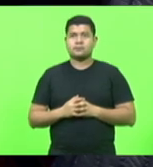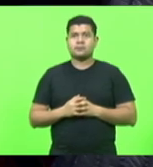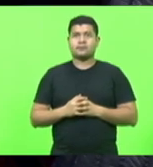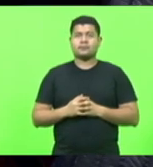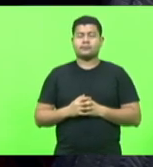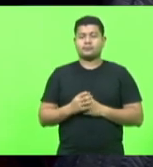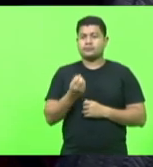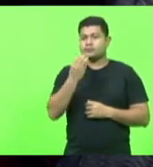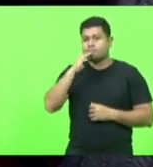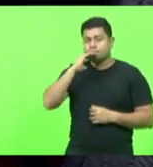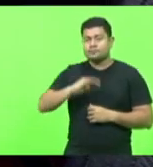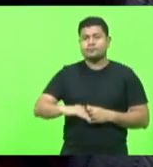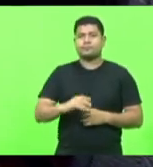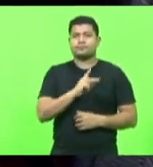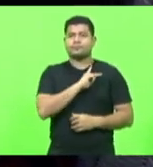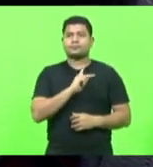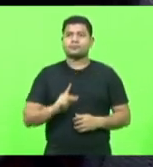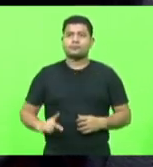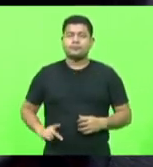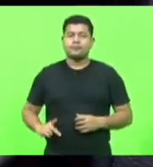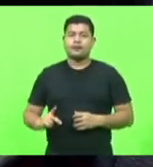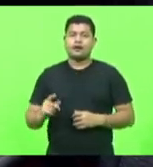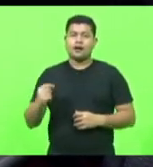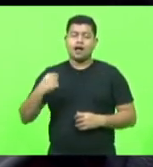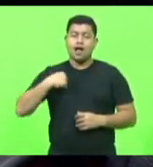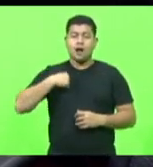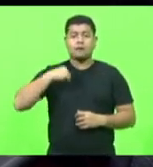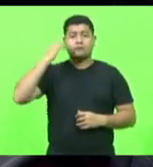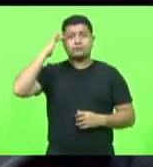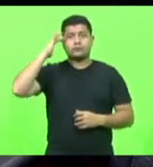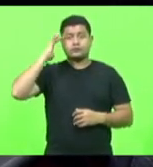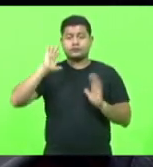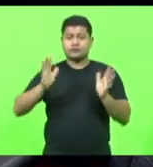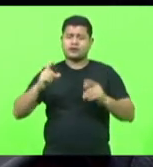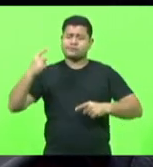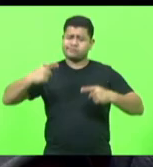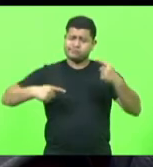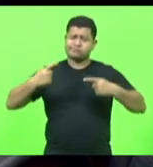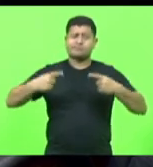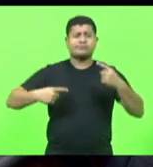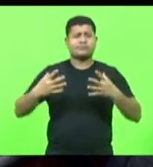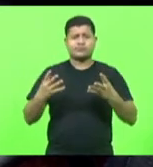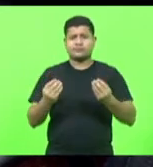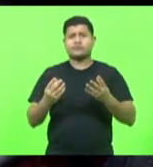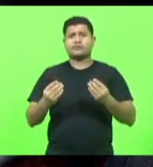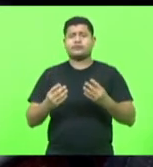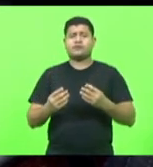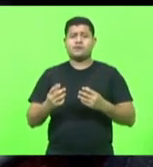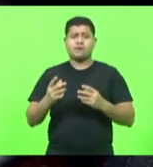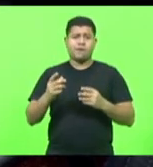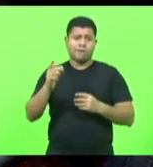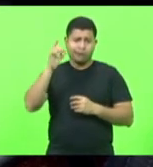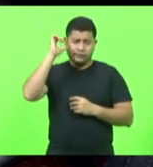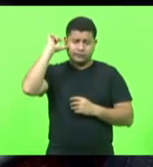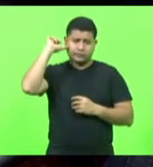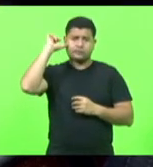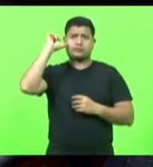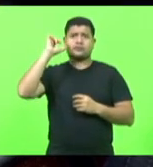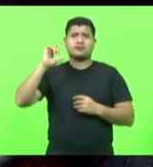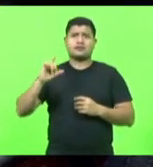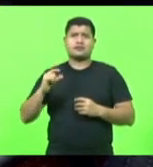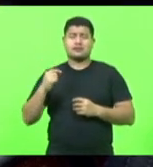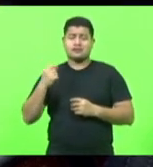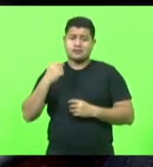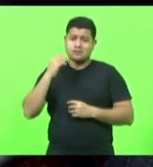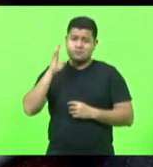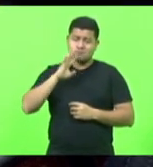uma boa tarde, presidente. Eu acho que nós já discutimos bastante esse assunto ontem, foi muito bacana